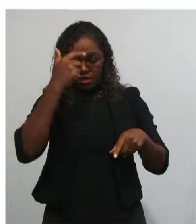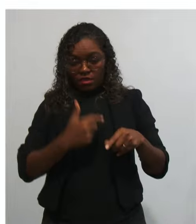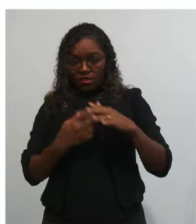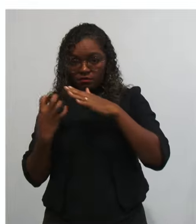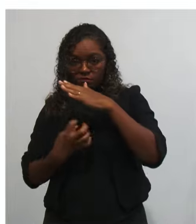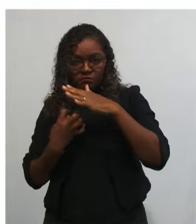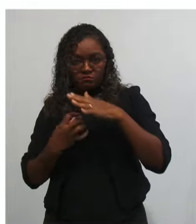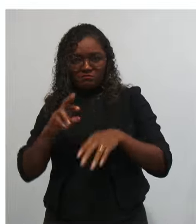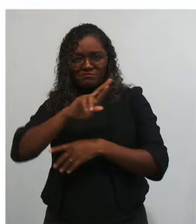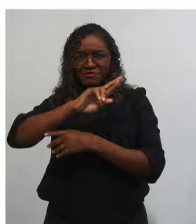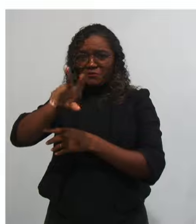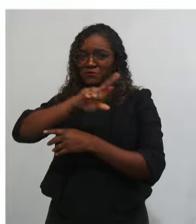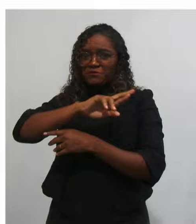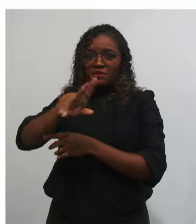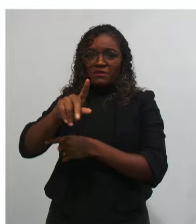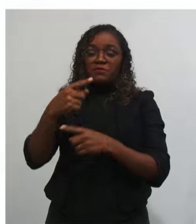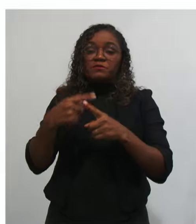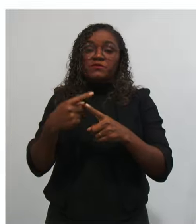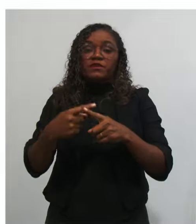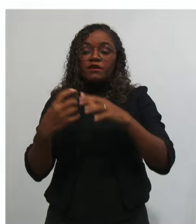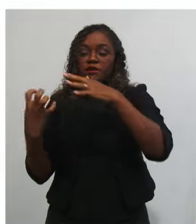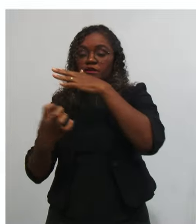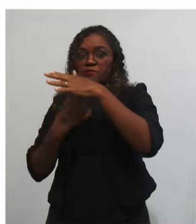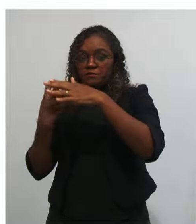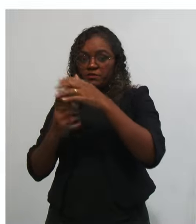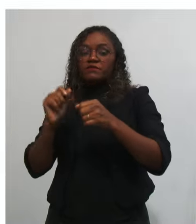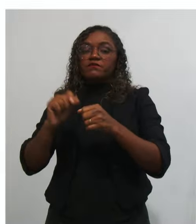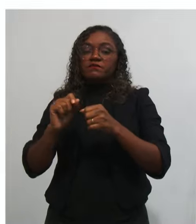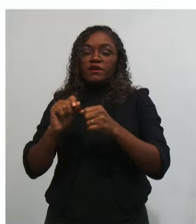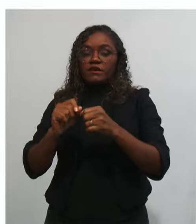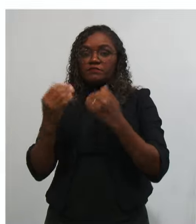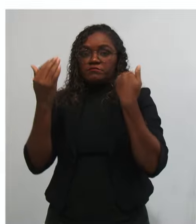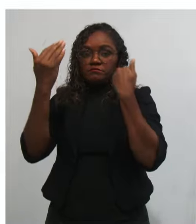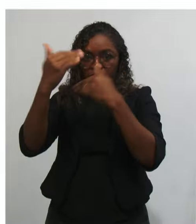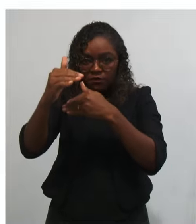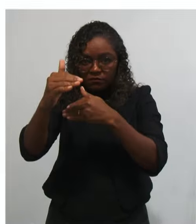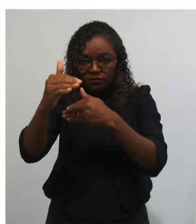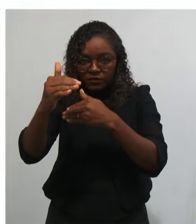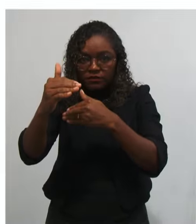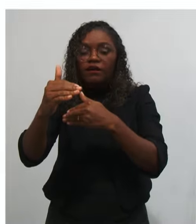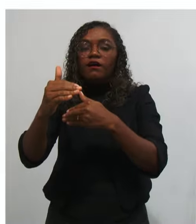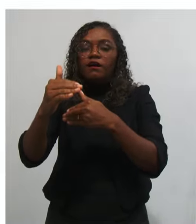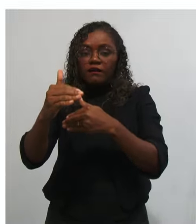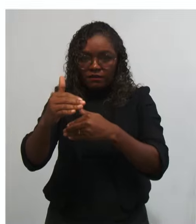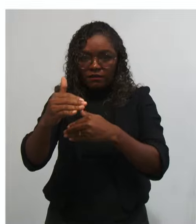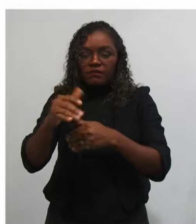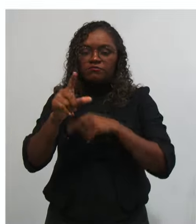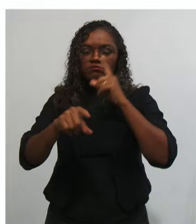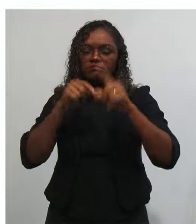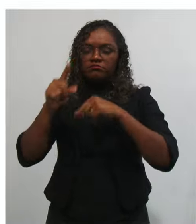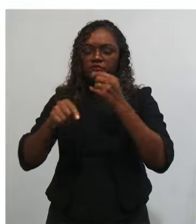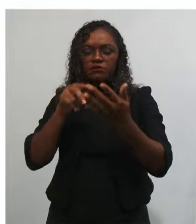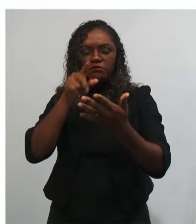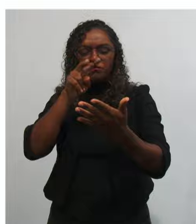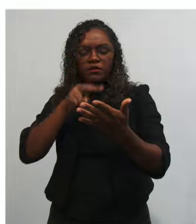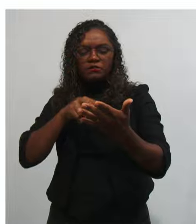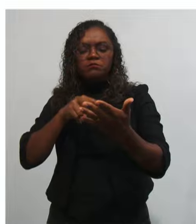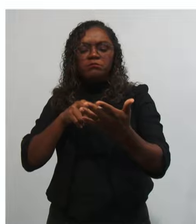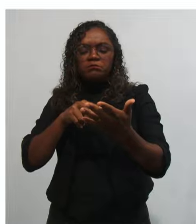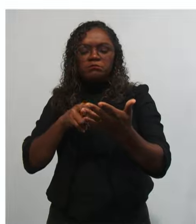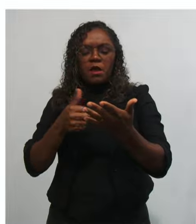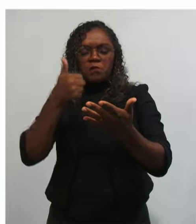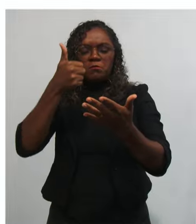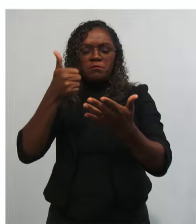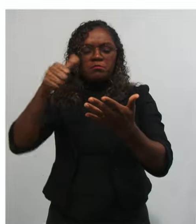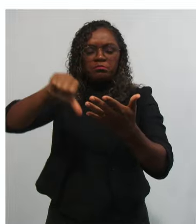um um uma empresa que faz a prova de um exame a gente não é empresa que seleciona para um concurso nós